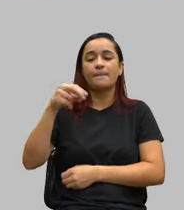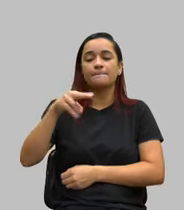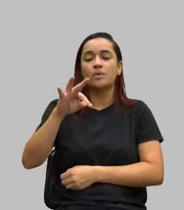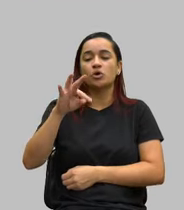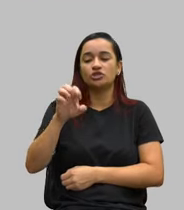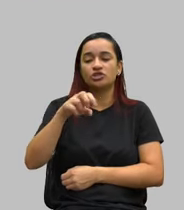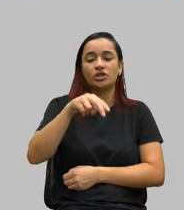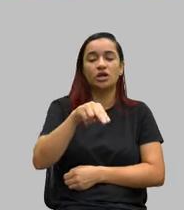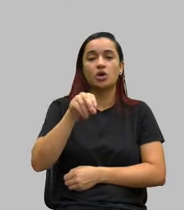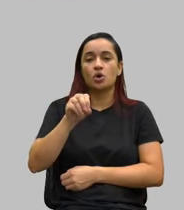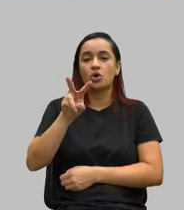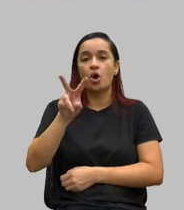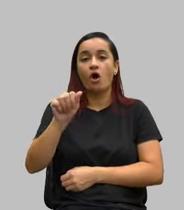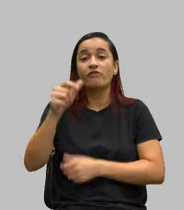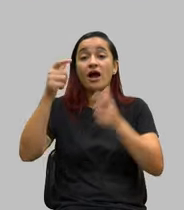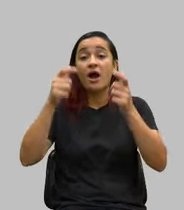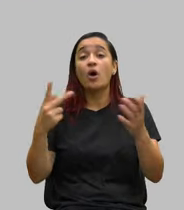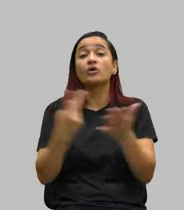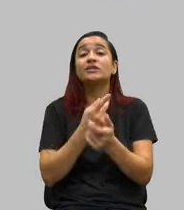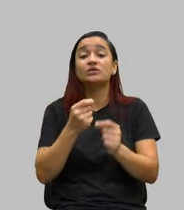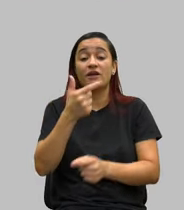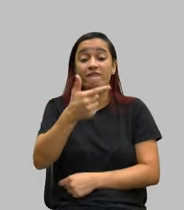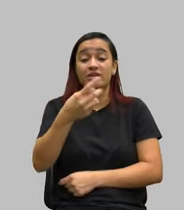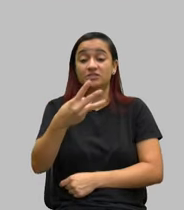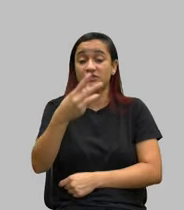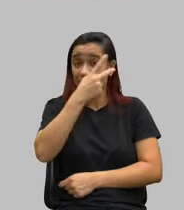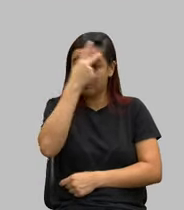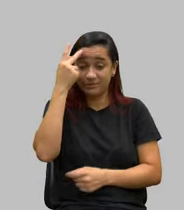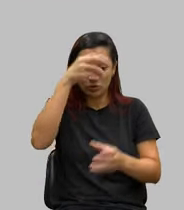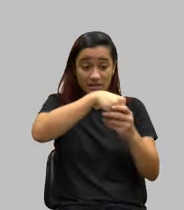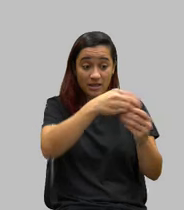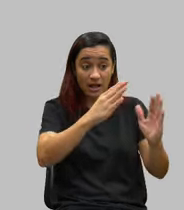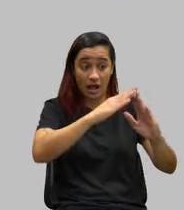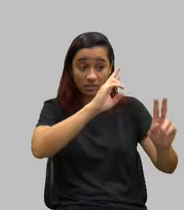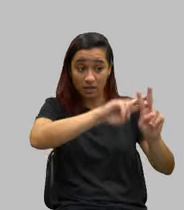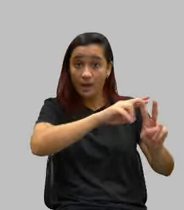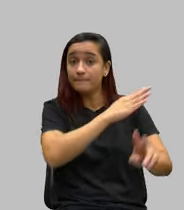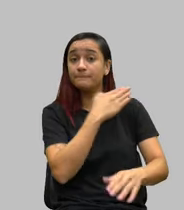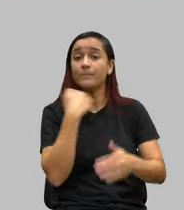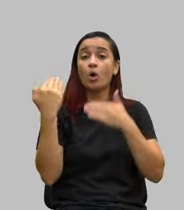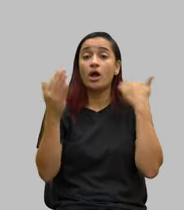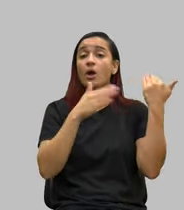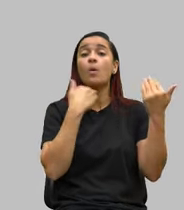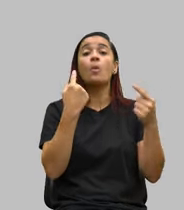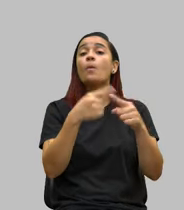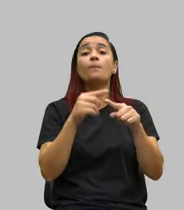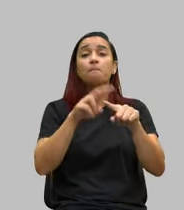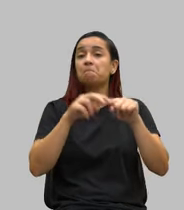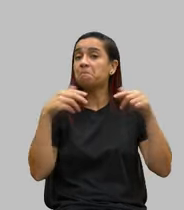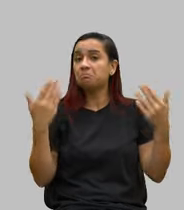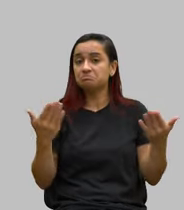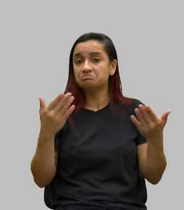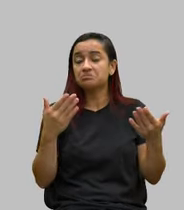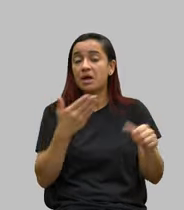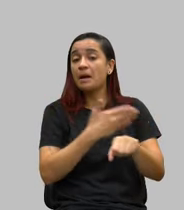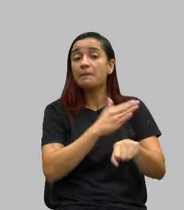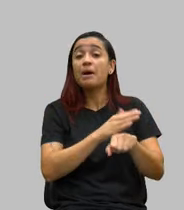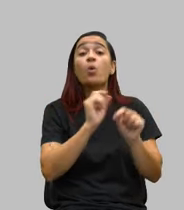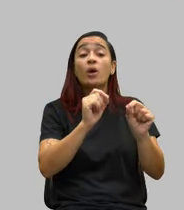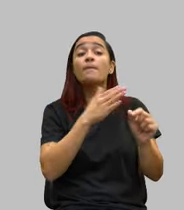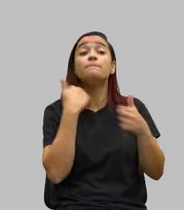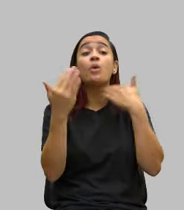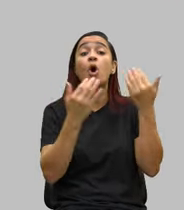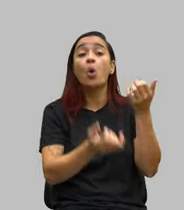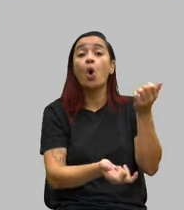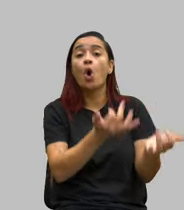morreram Usei uma região ali que certamente é atuação do do líder de governo eh eh morreram Queimados o